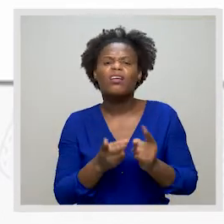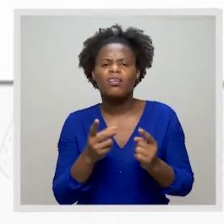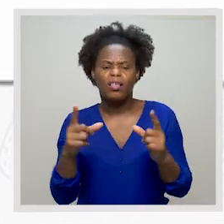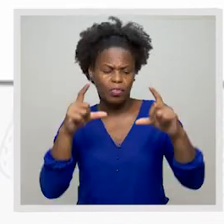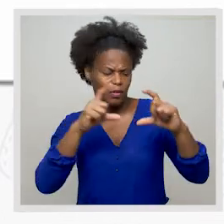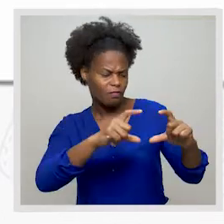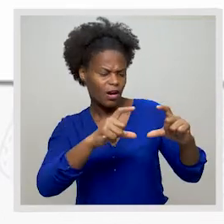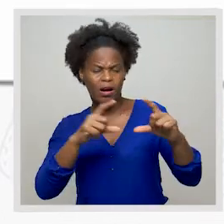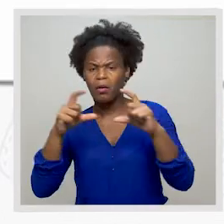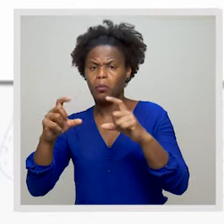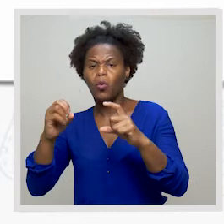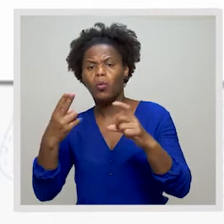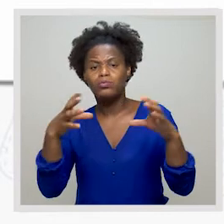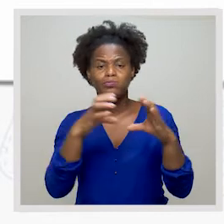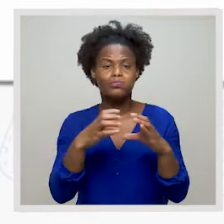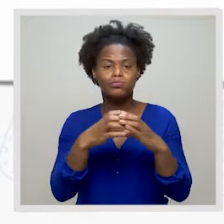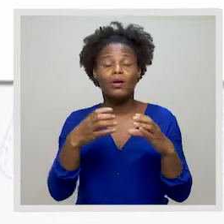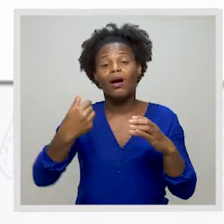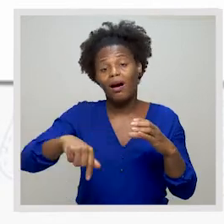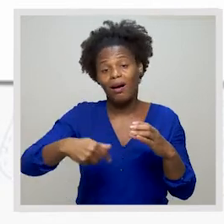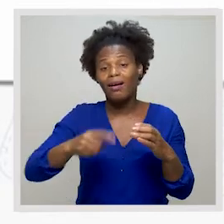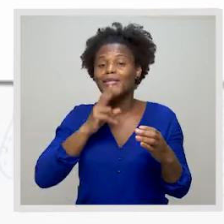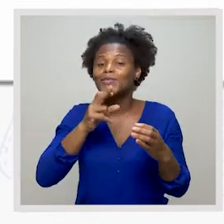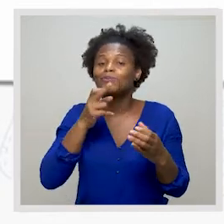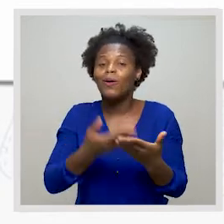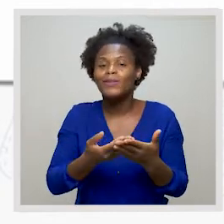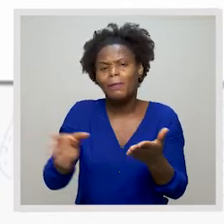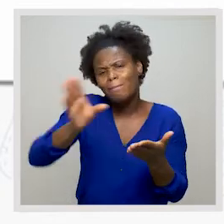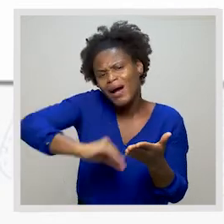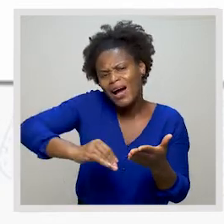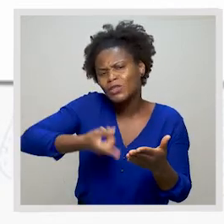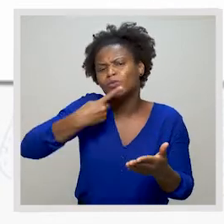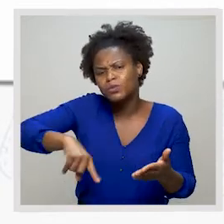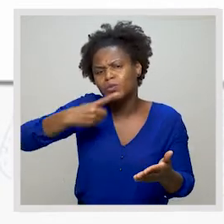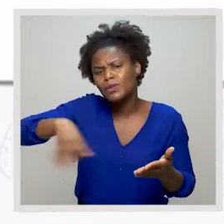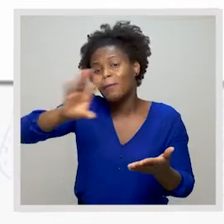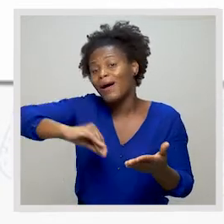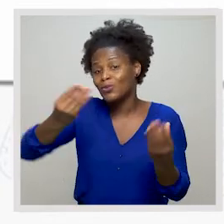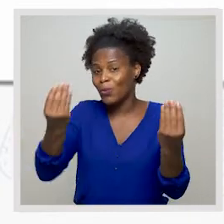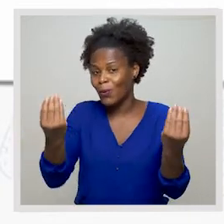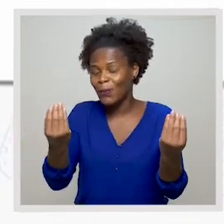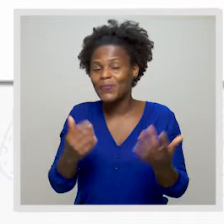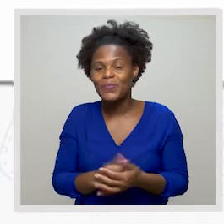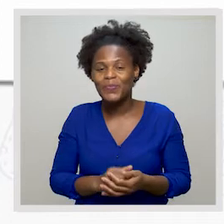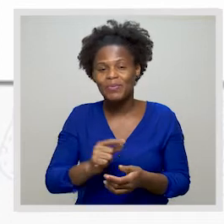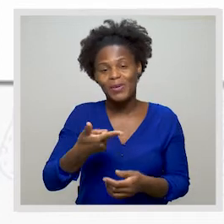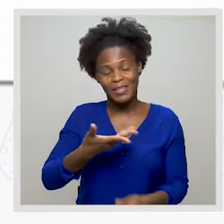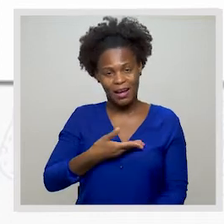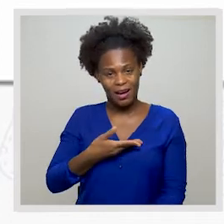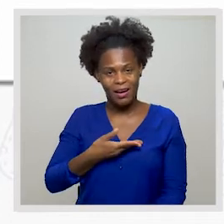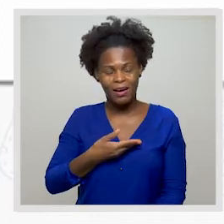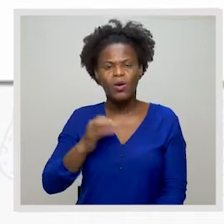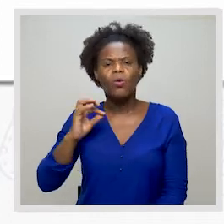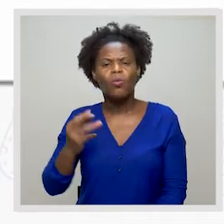que intervalo ou classe se encontra a resposta mais frequente? A linha